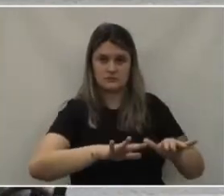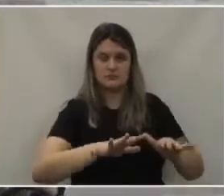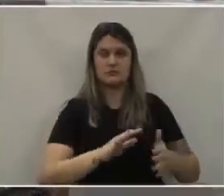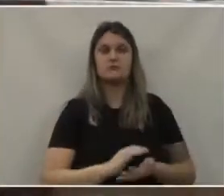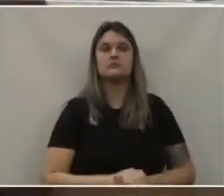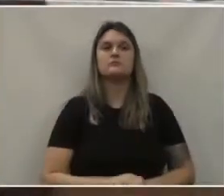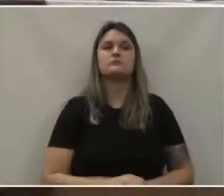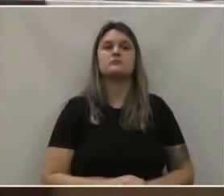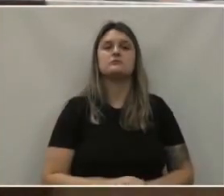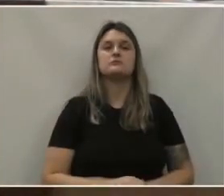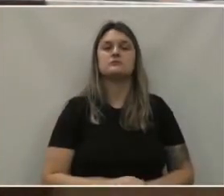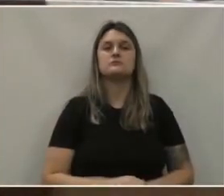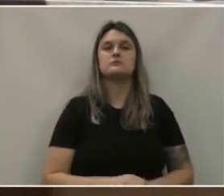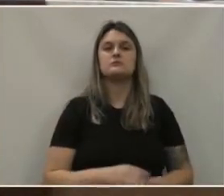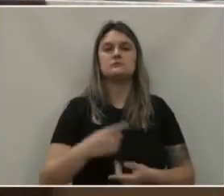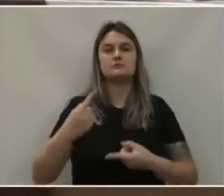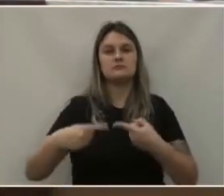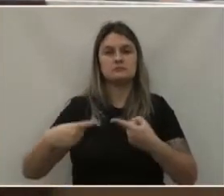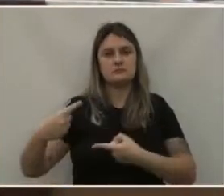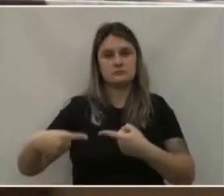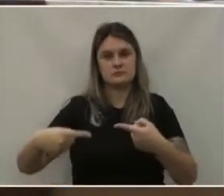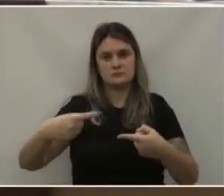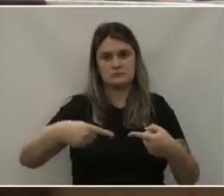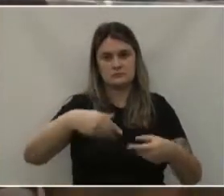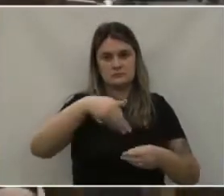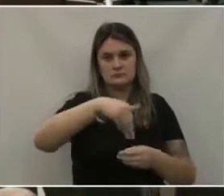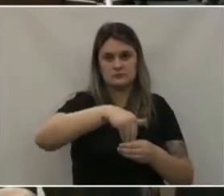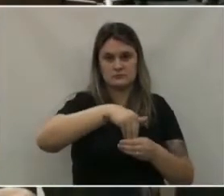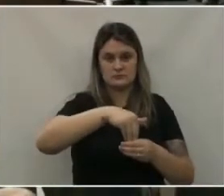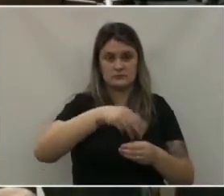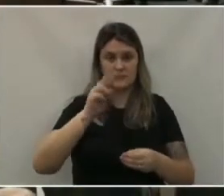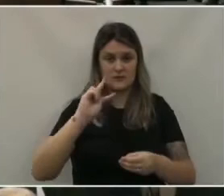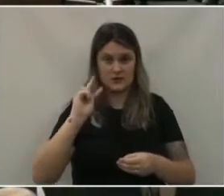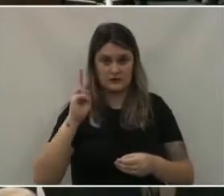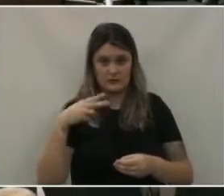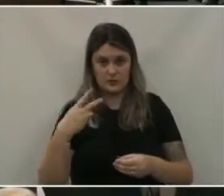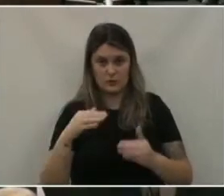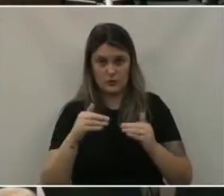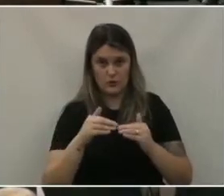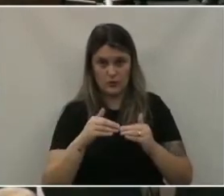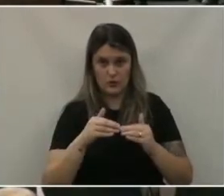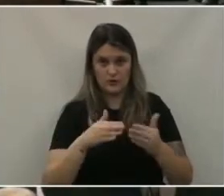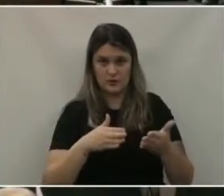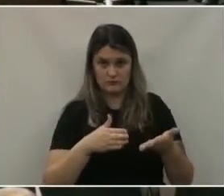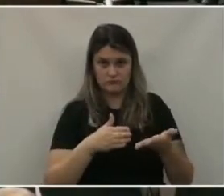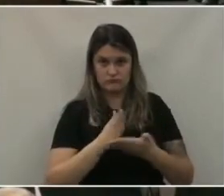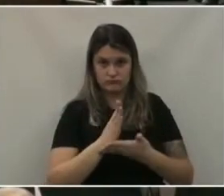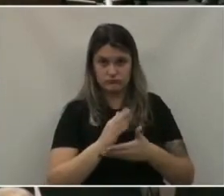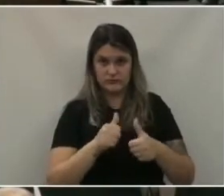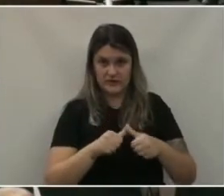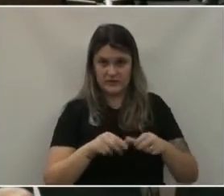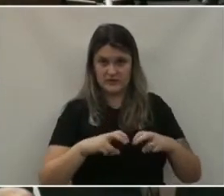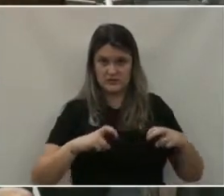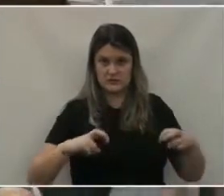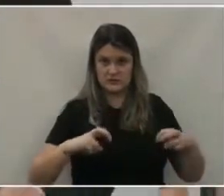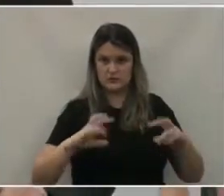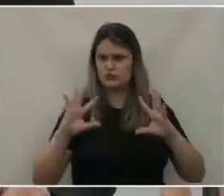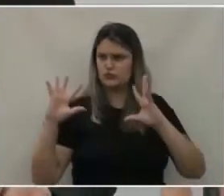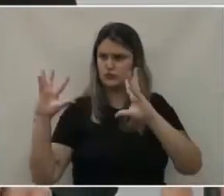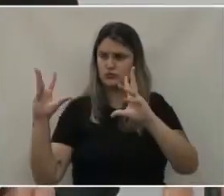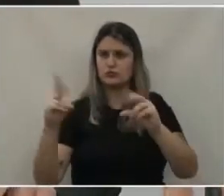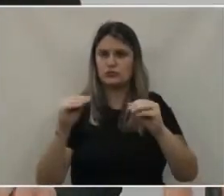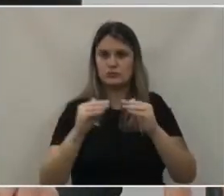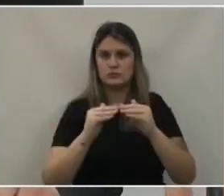o parecer. Está em discussão, em votação. Senhores vereadores que aprovam, permaneçam como estão. Aprovado o